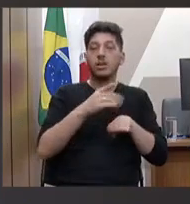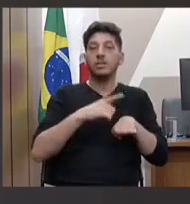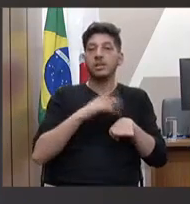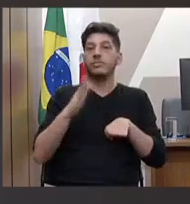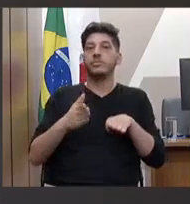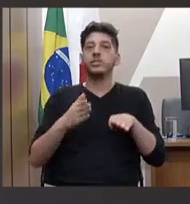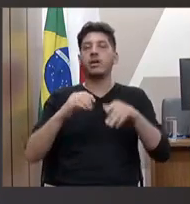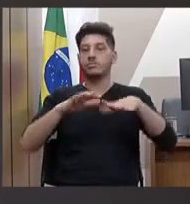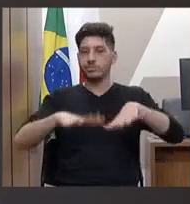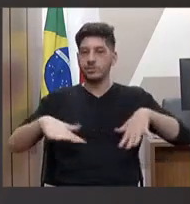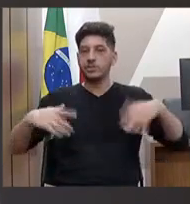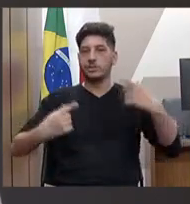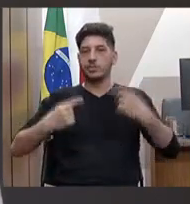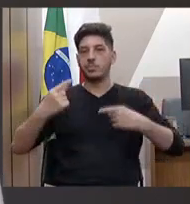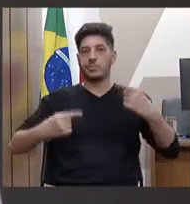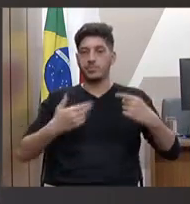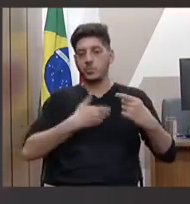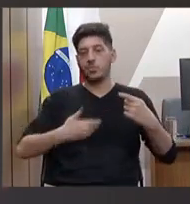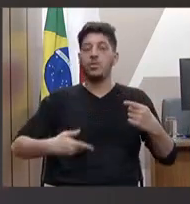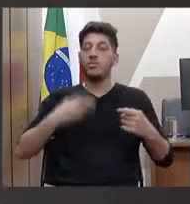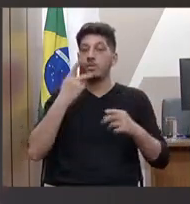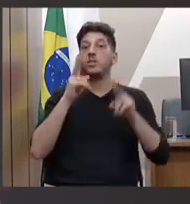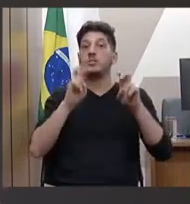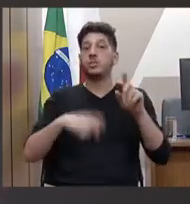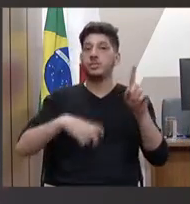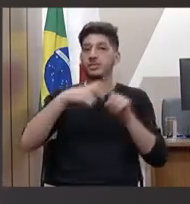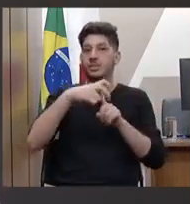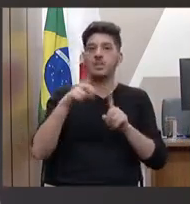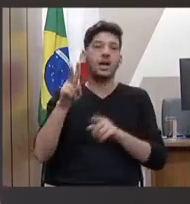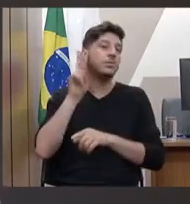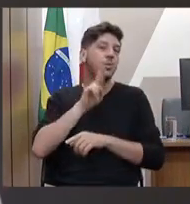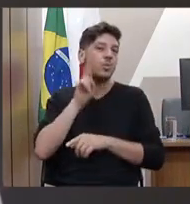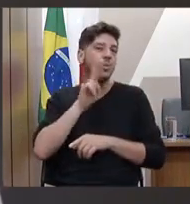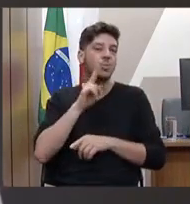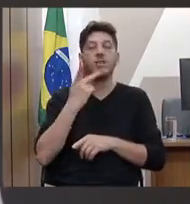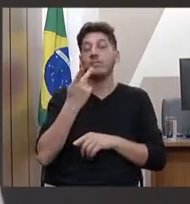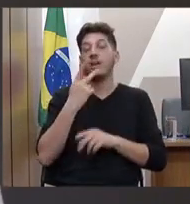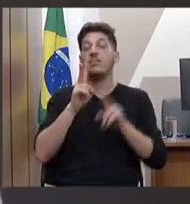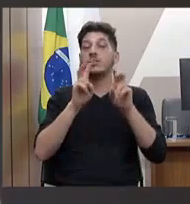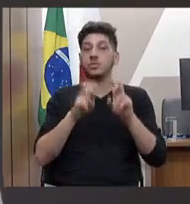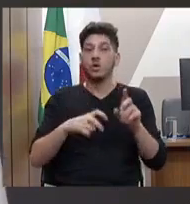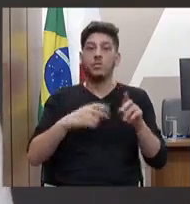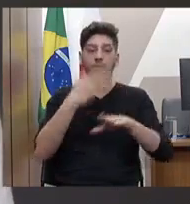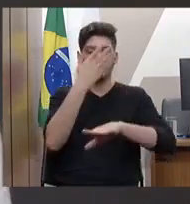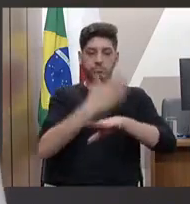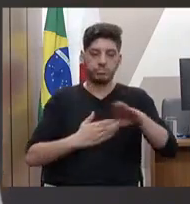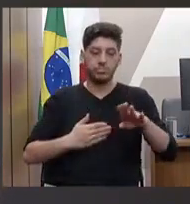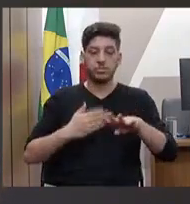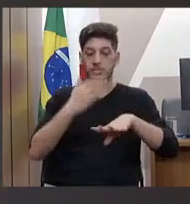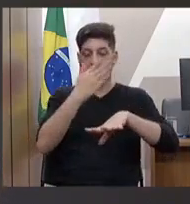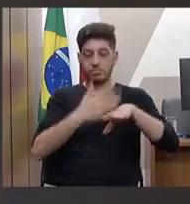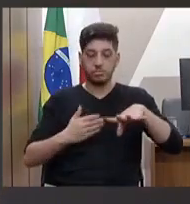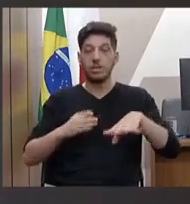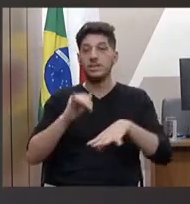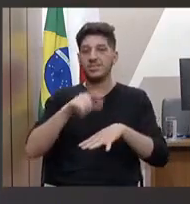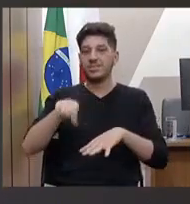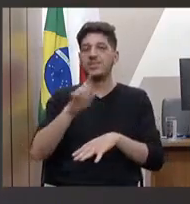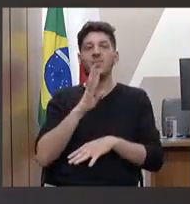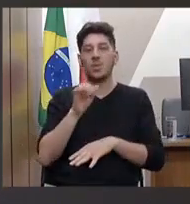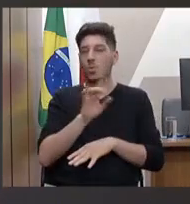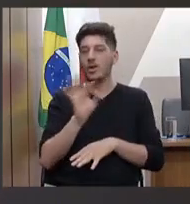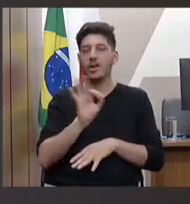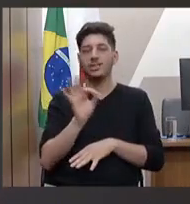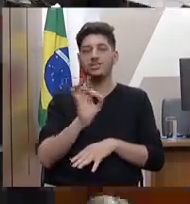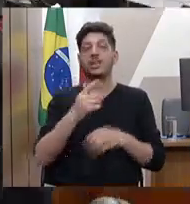os acidente de trabalho em Ubá as amputações de dedo mão no Polo moveleiro para quem não conhece o bar Cidade de Ubá Hoje é